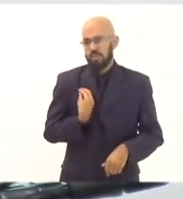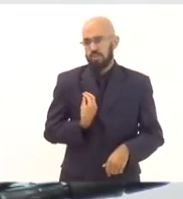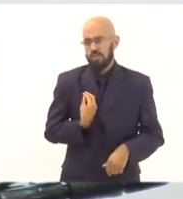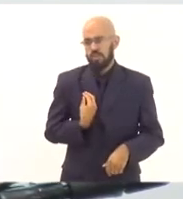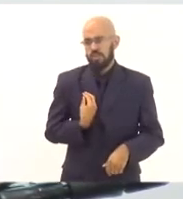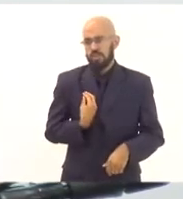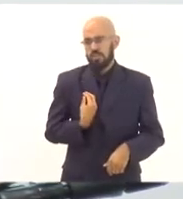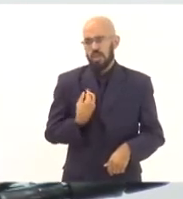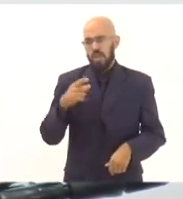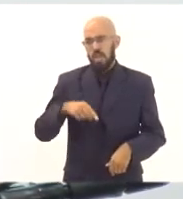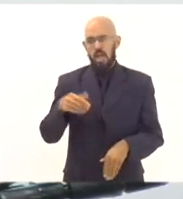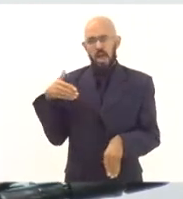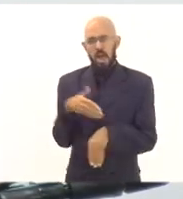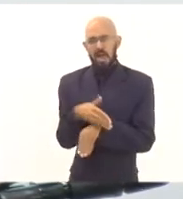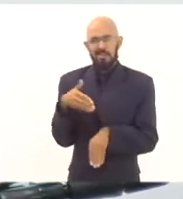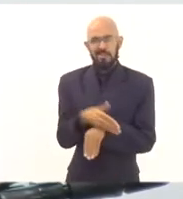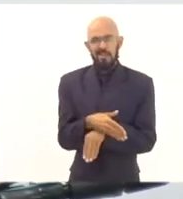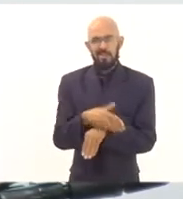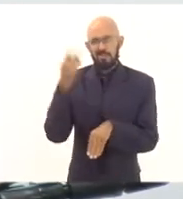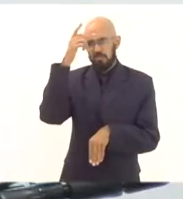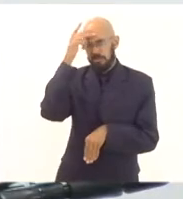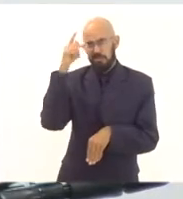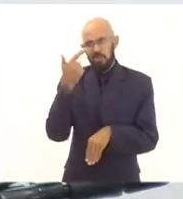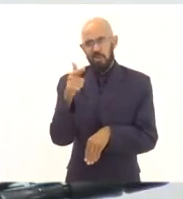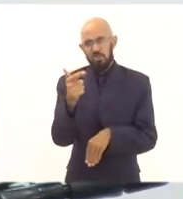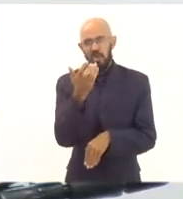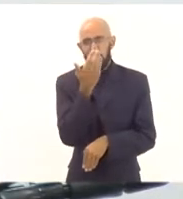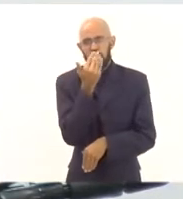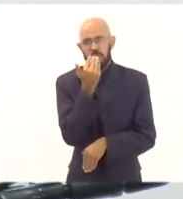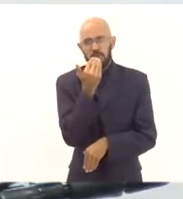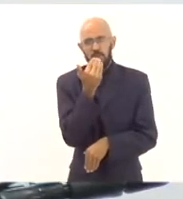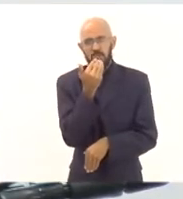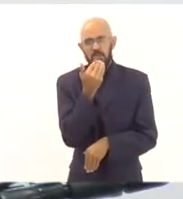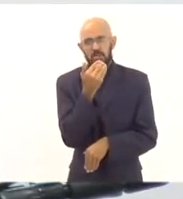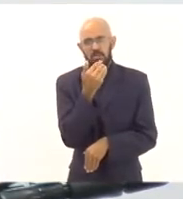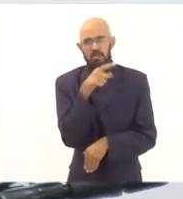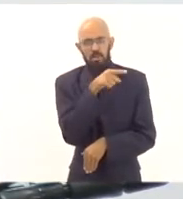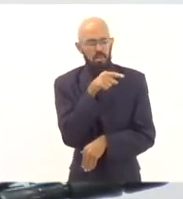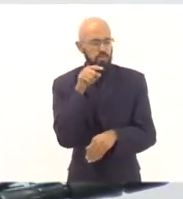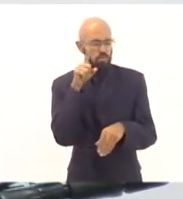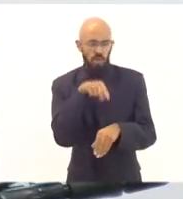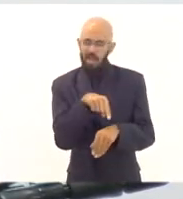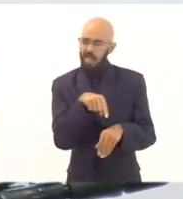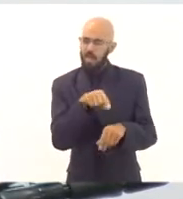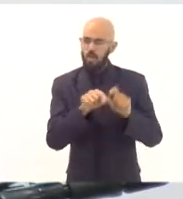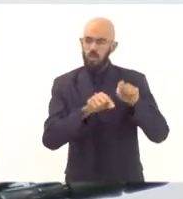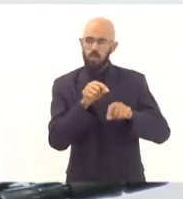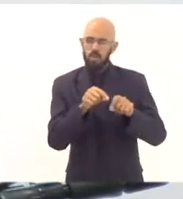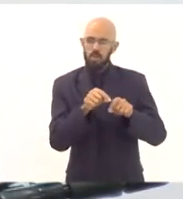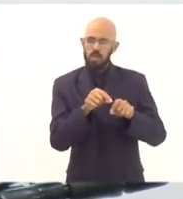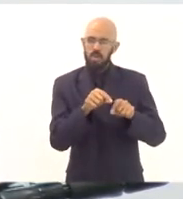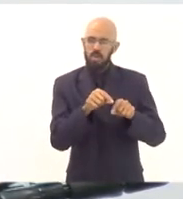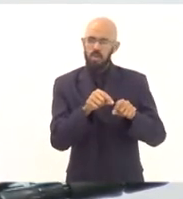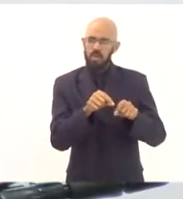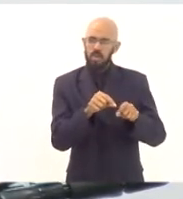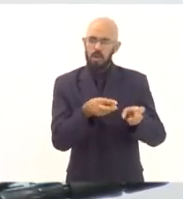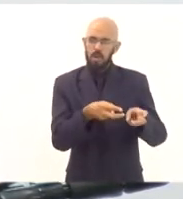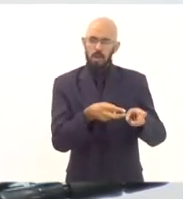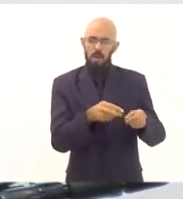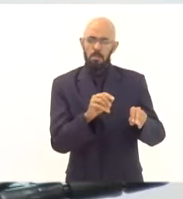acesso para pessoas que não têm o que comer e está mexendo com vida das pessoas então não adianta senhor presidente